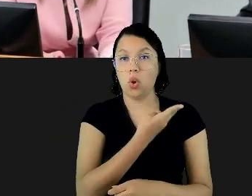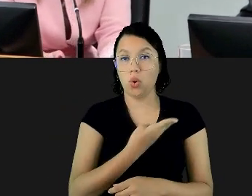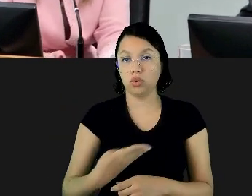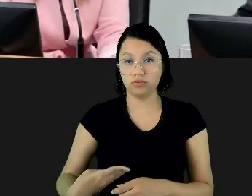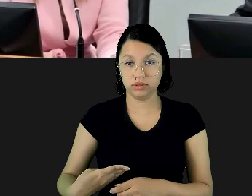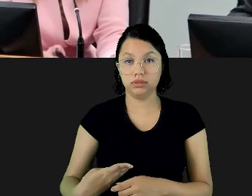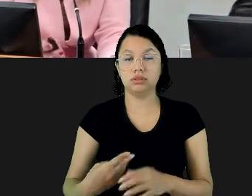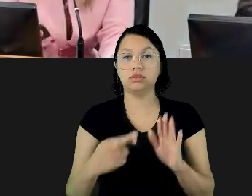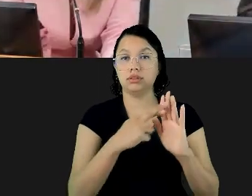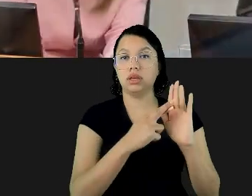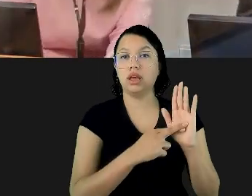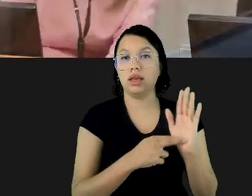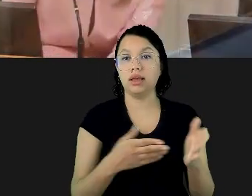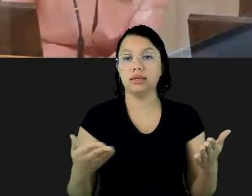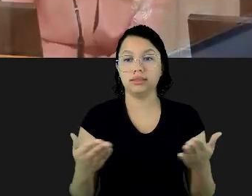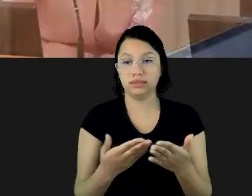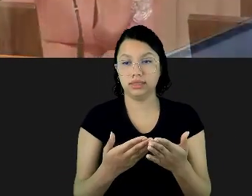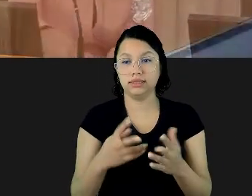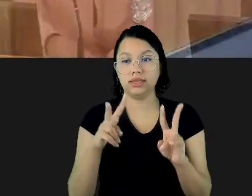Muito obrigada a todos.